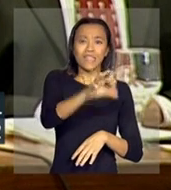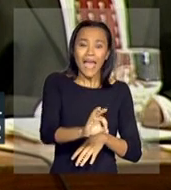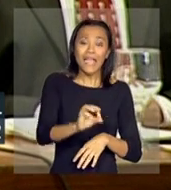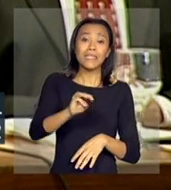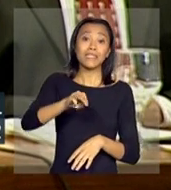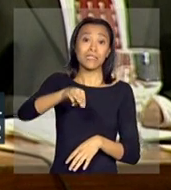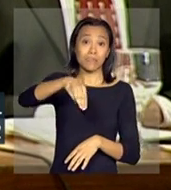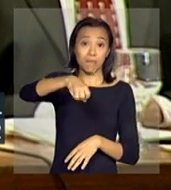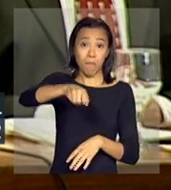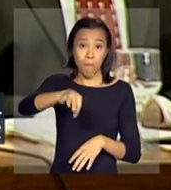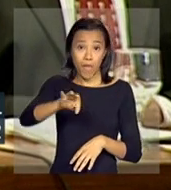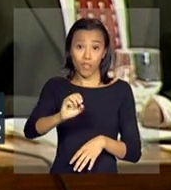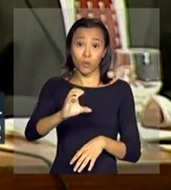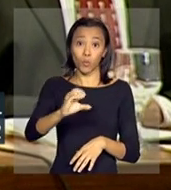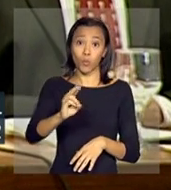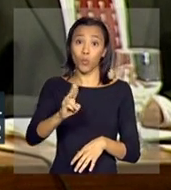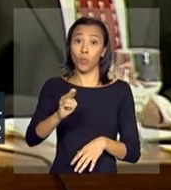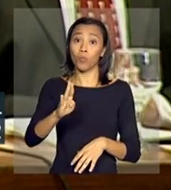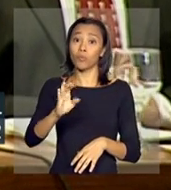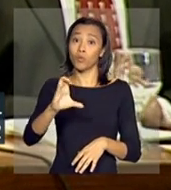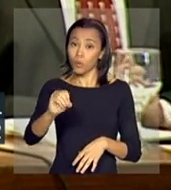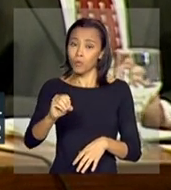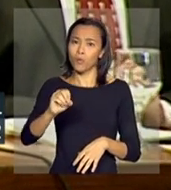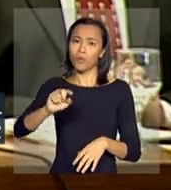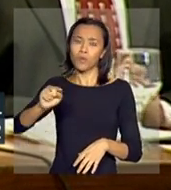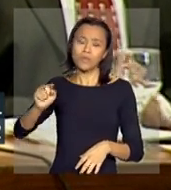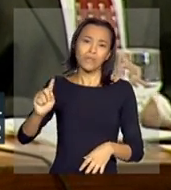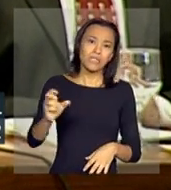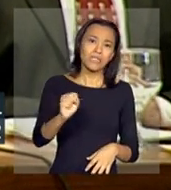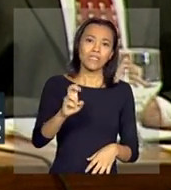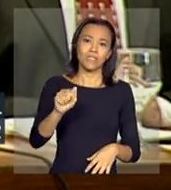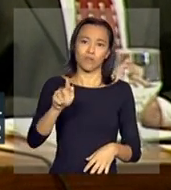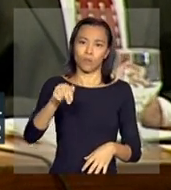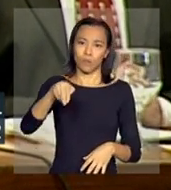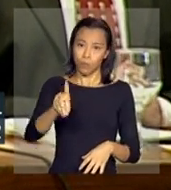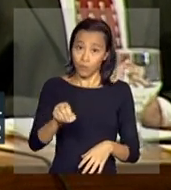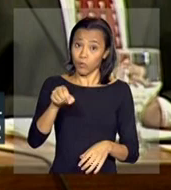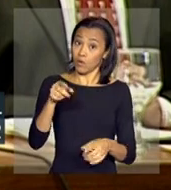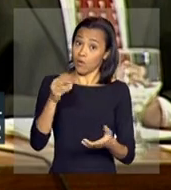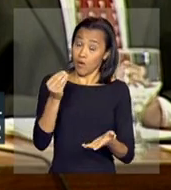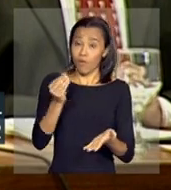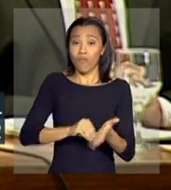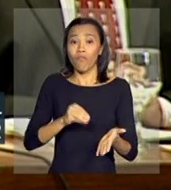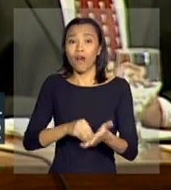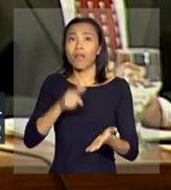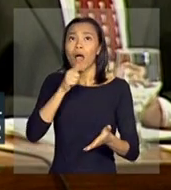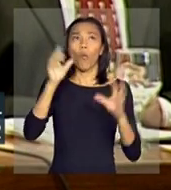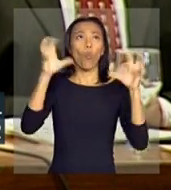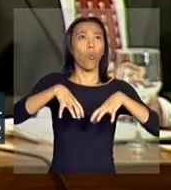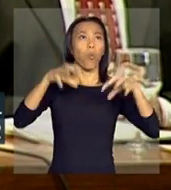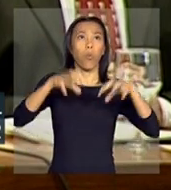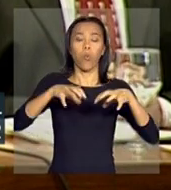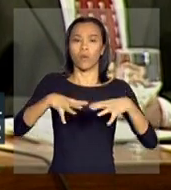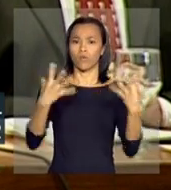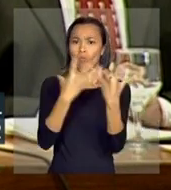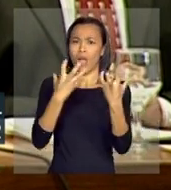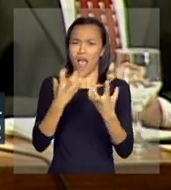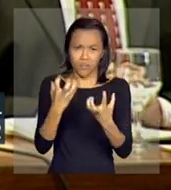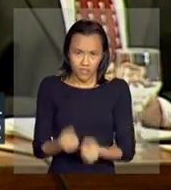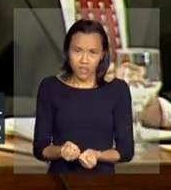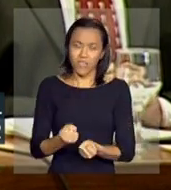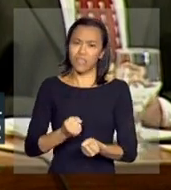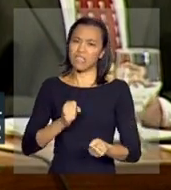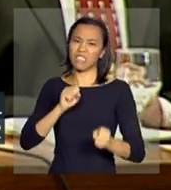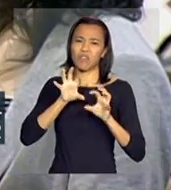cúbicos por segundo. Pois muito bem, em função da irregularidade das chuvas, da seca que está atravessando todo o